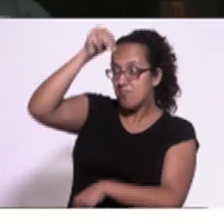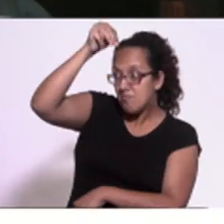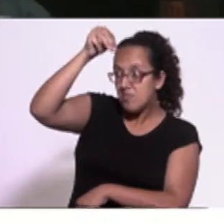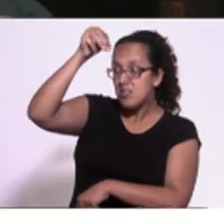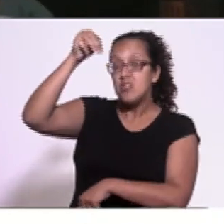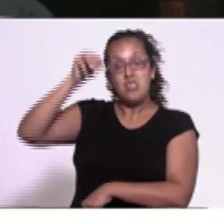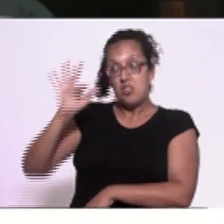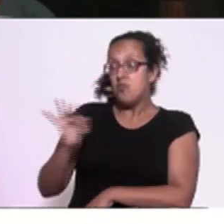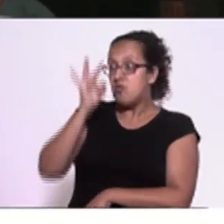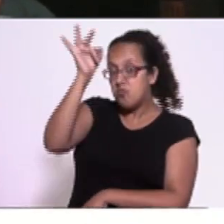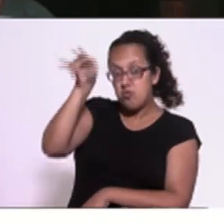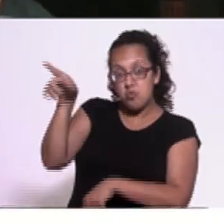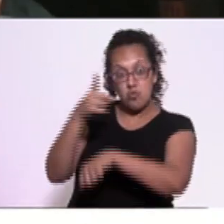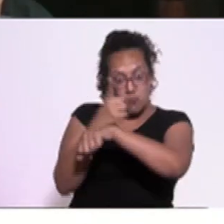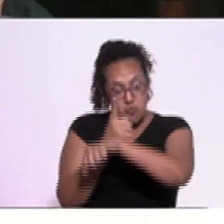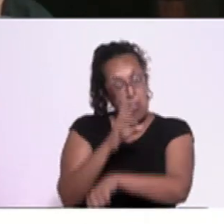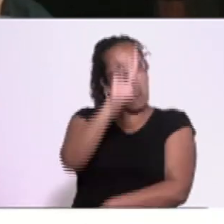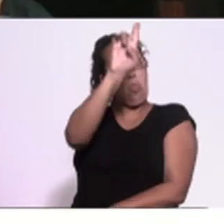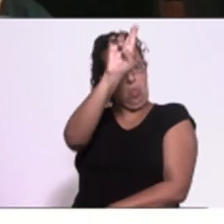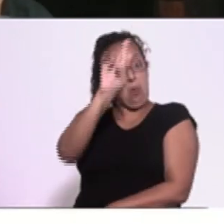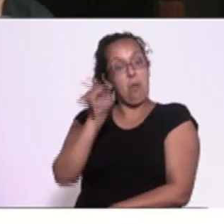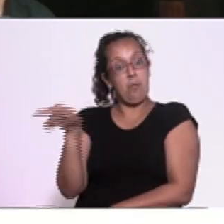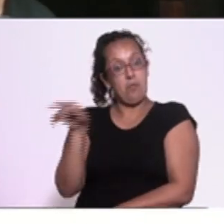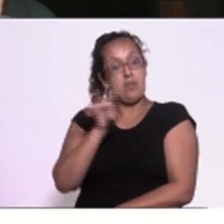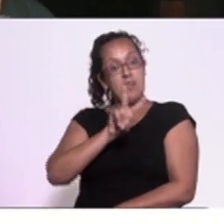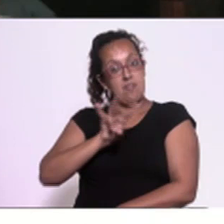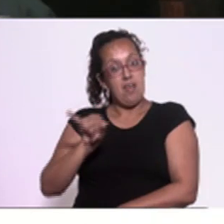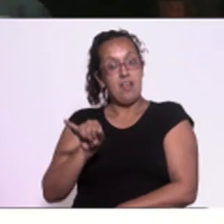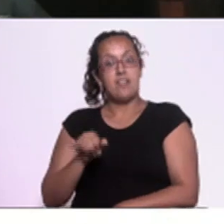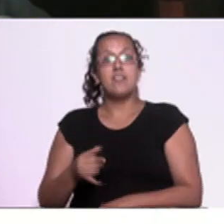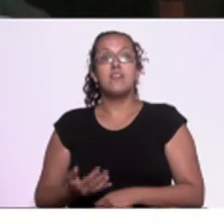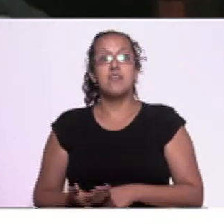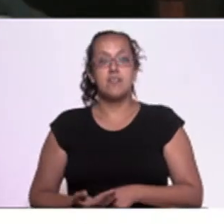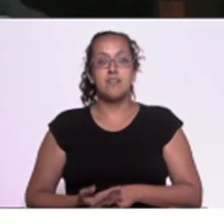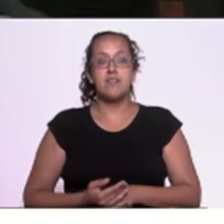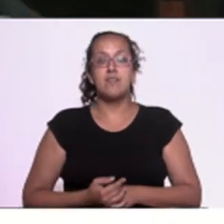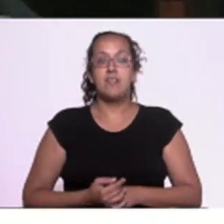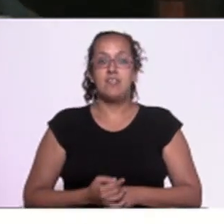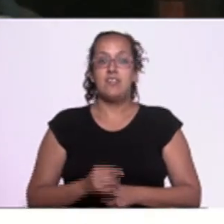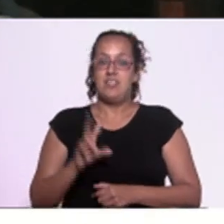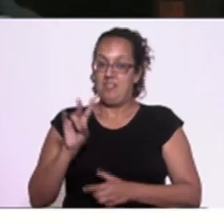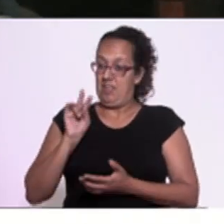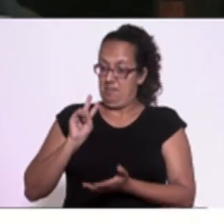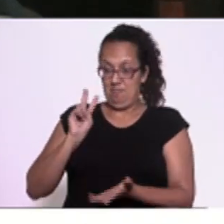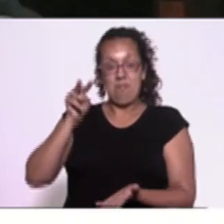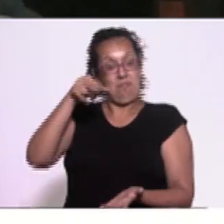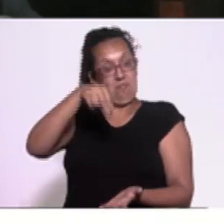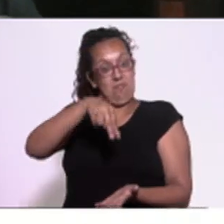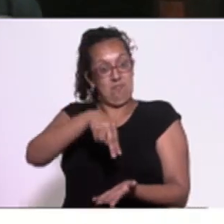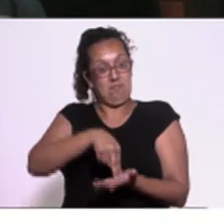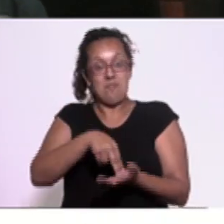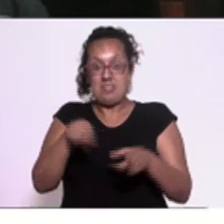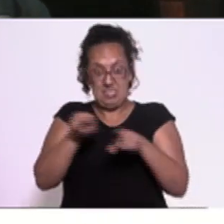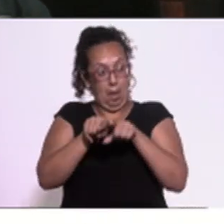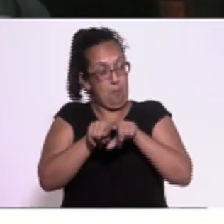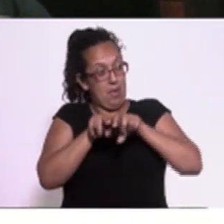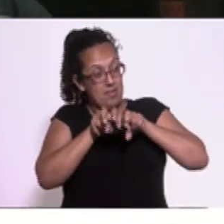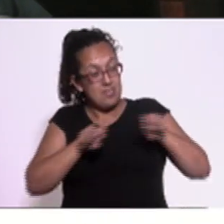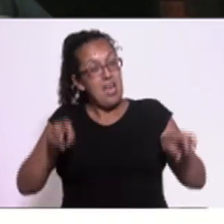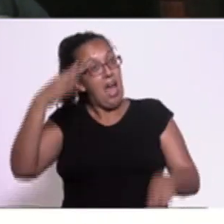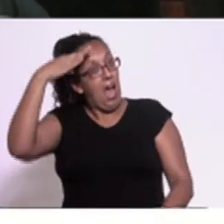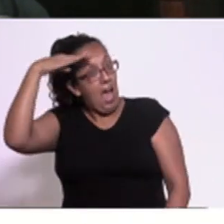também será um doutorando, para quiçá ocupar também uma cadeira na